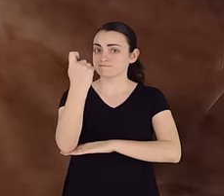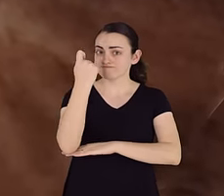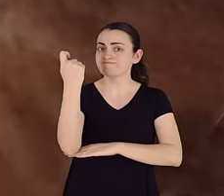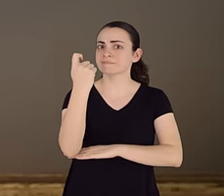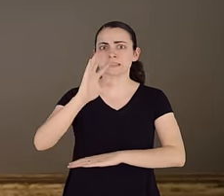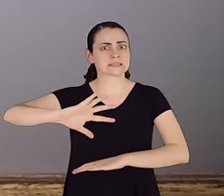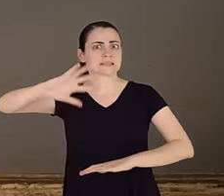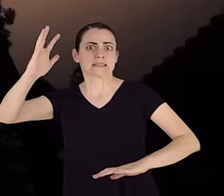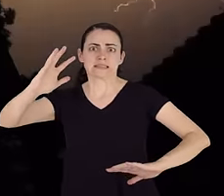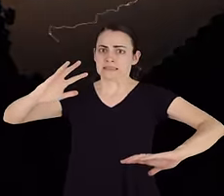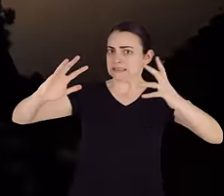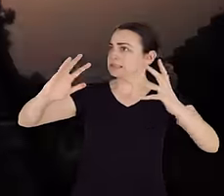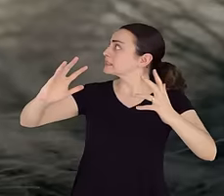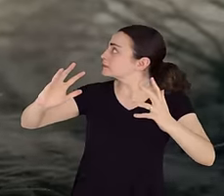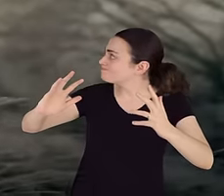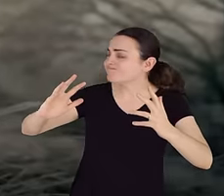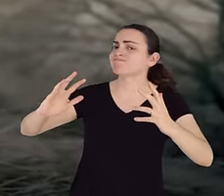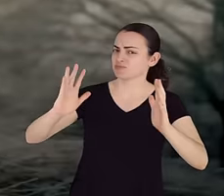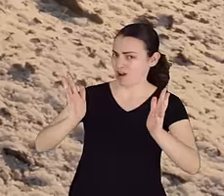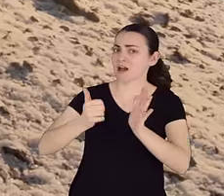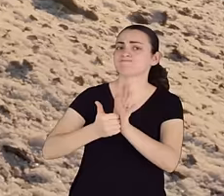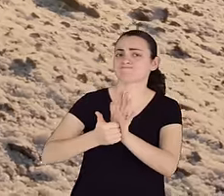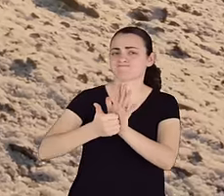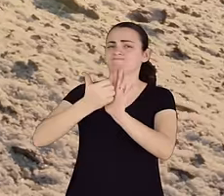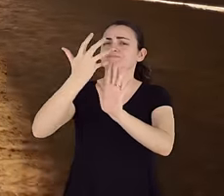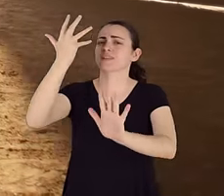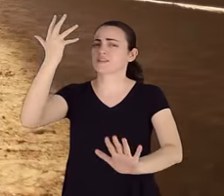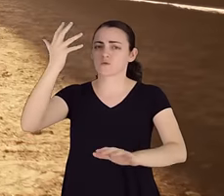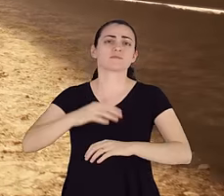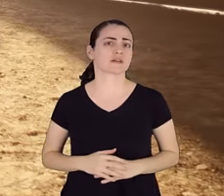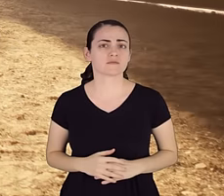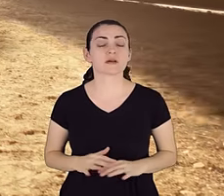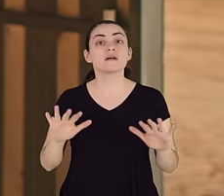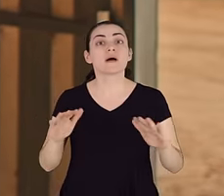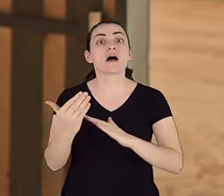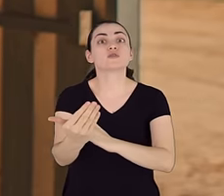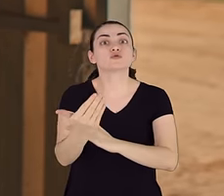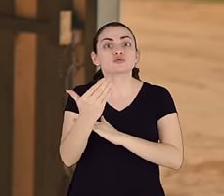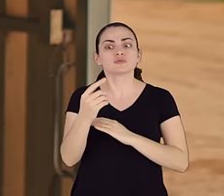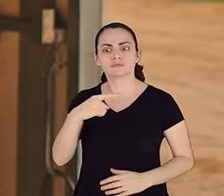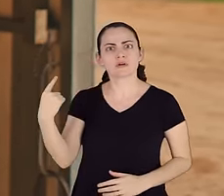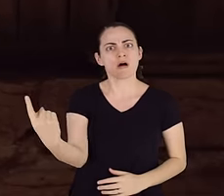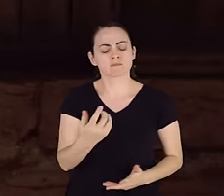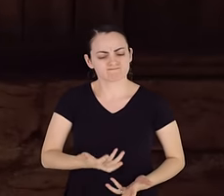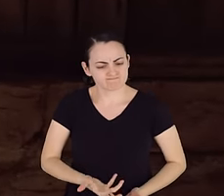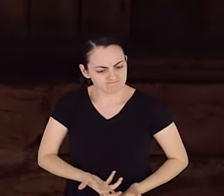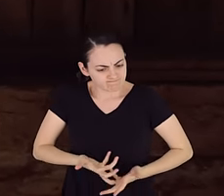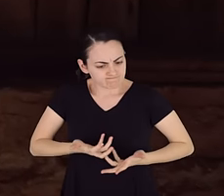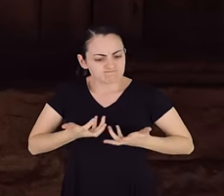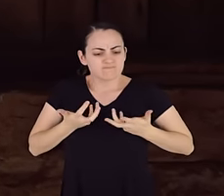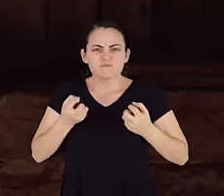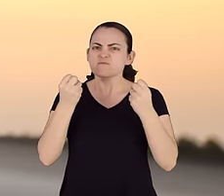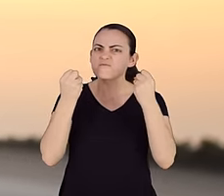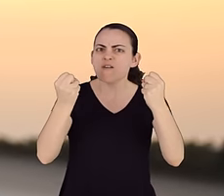Não é de hoje que a nossa gente enfrenta as forças da natureza. Essa luta forjou a alma do povo gaúcho. Fez a